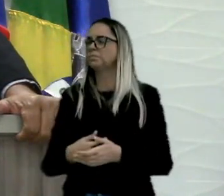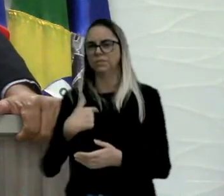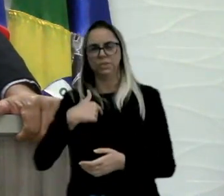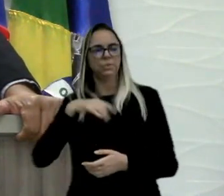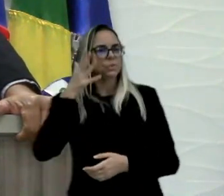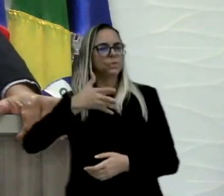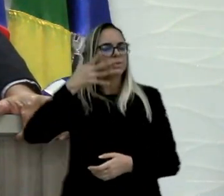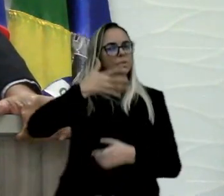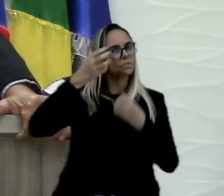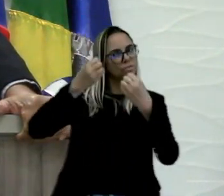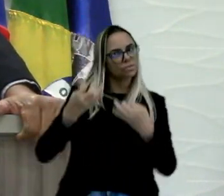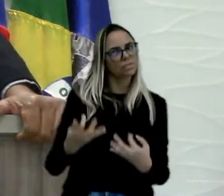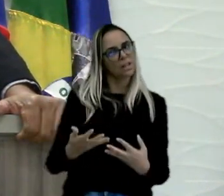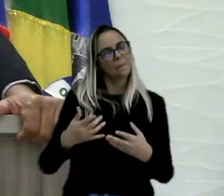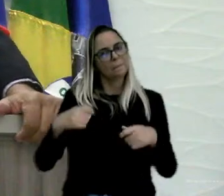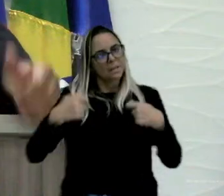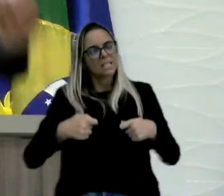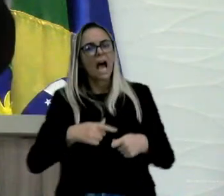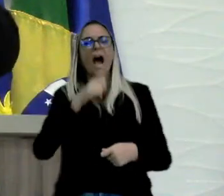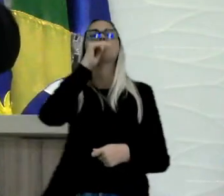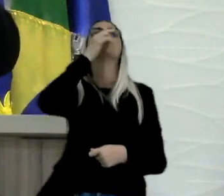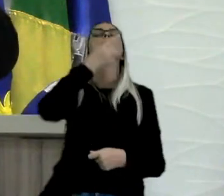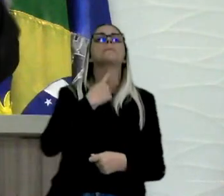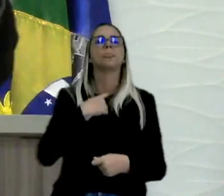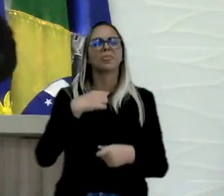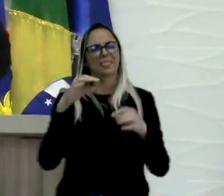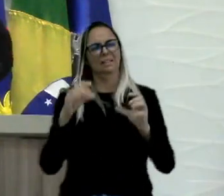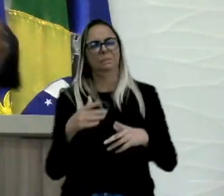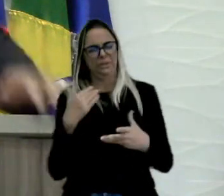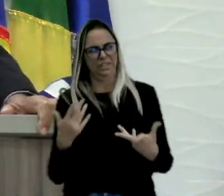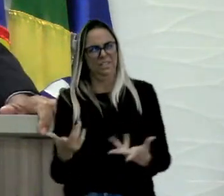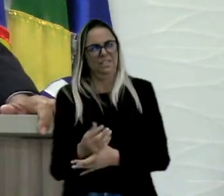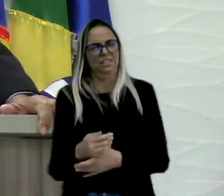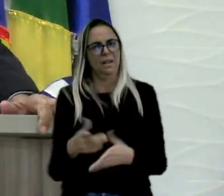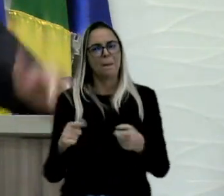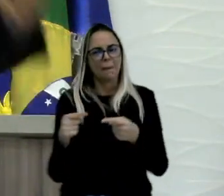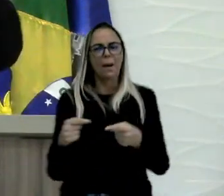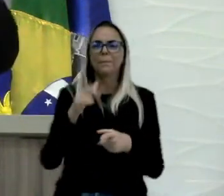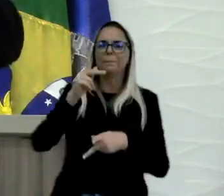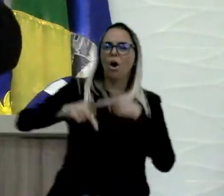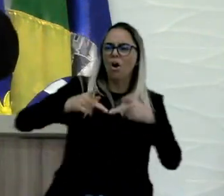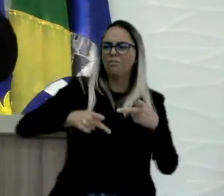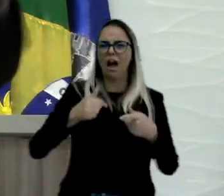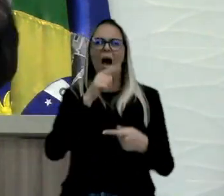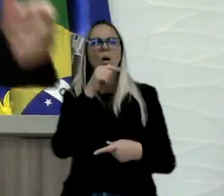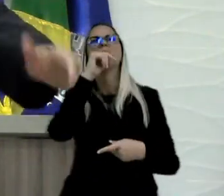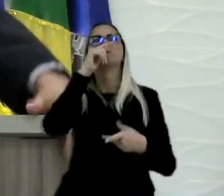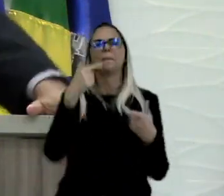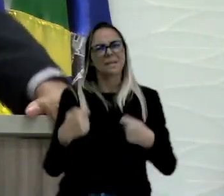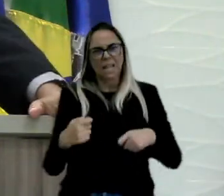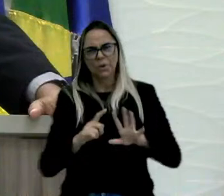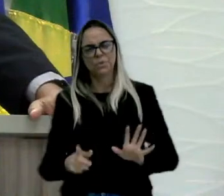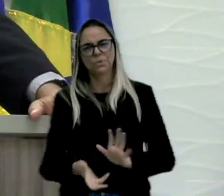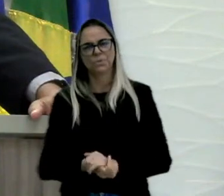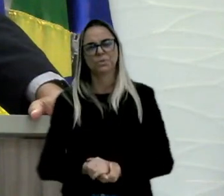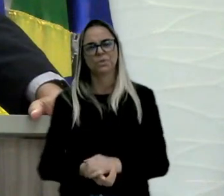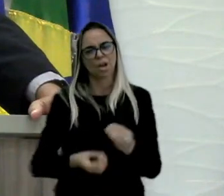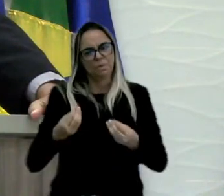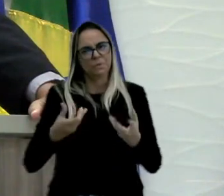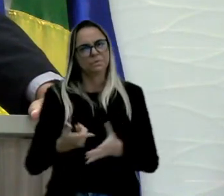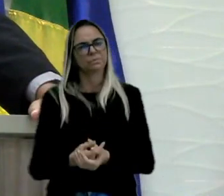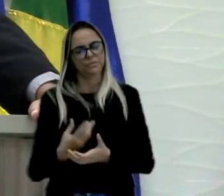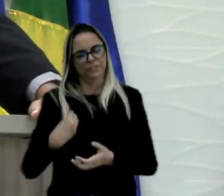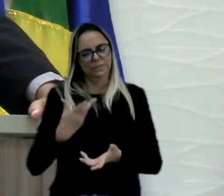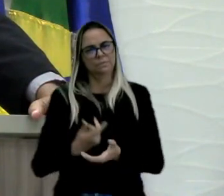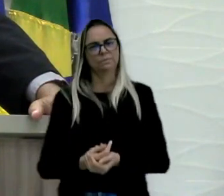aqui diz que a gar Tem que beber água sen não morre de sede e o povo não pode beber água não é se não beber água morre de sede tambem não